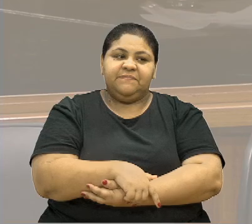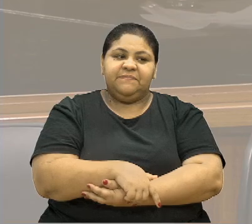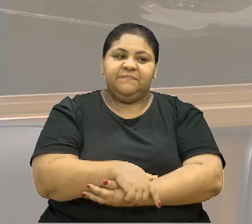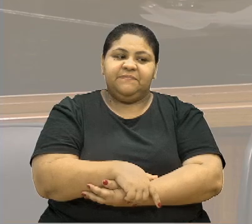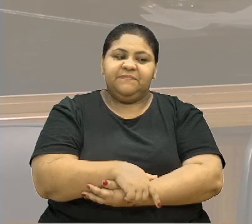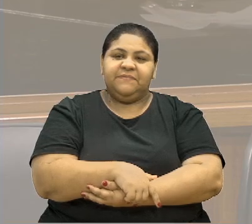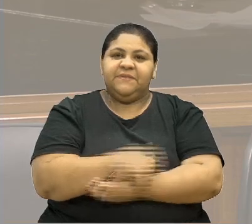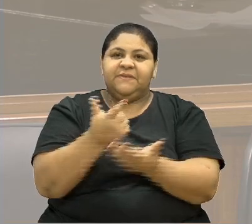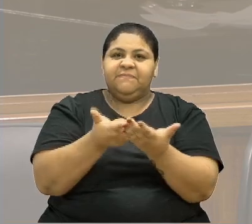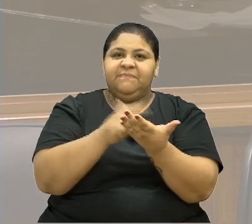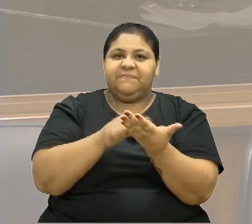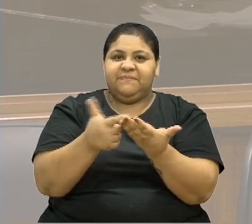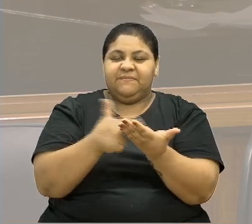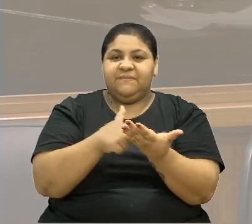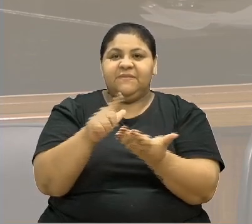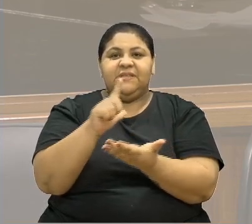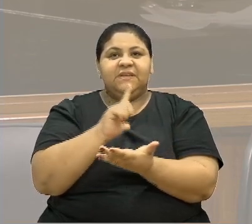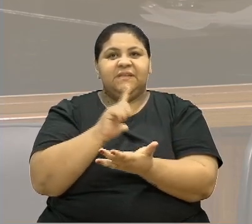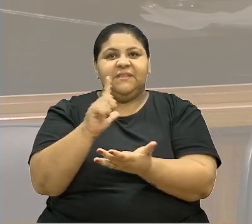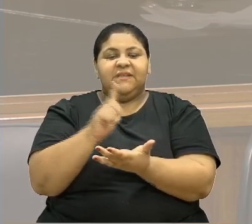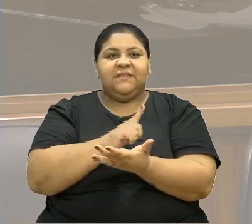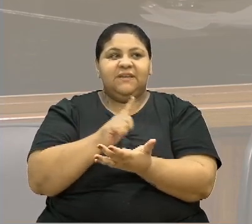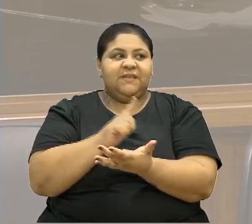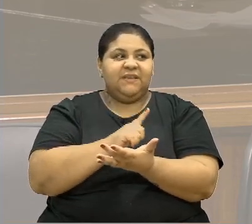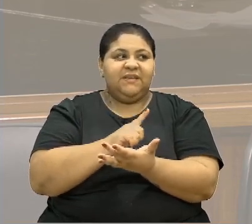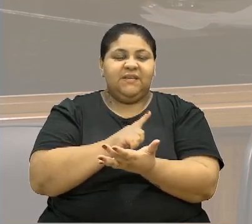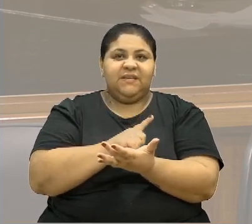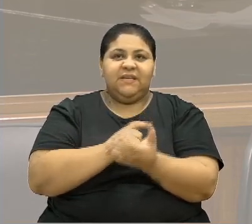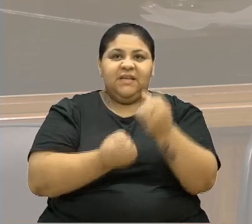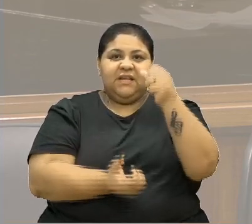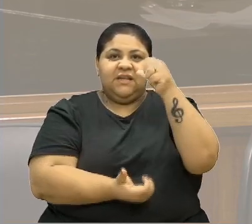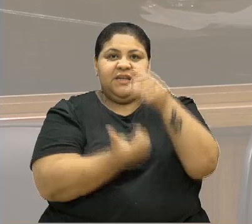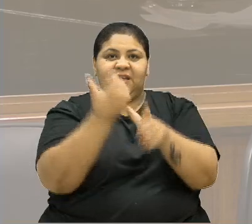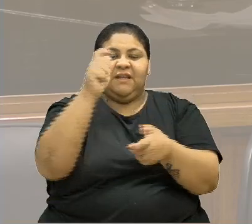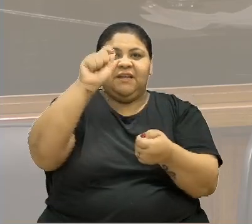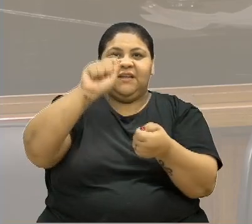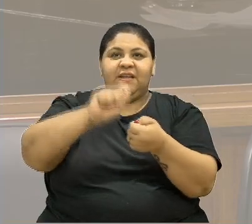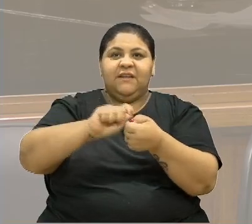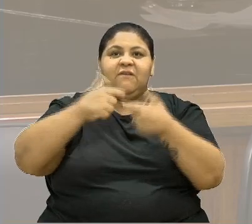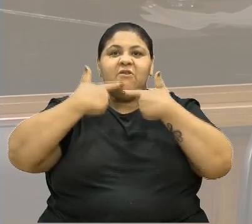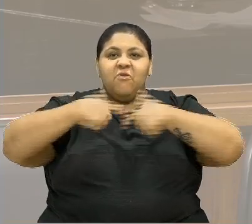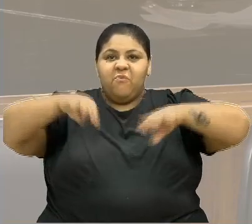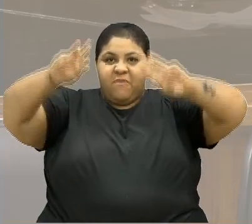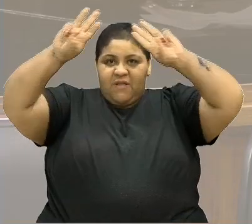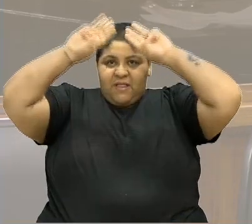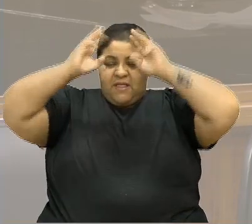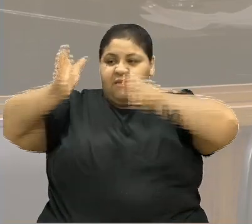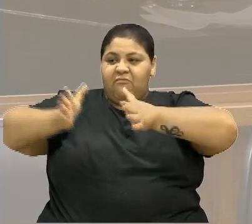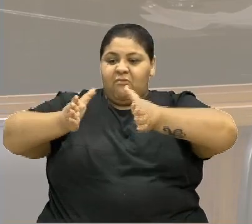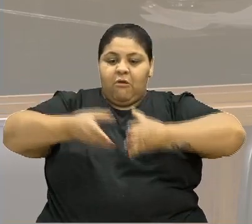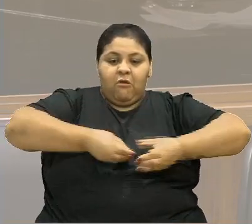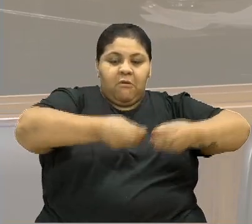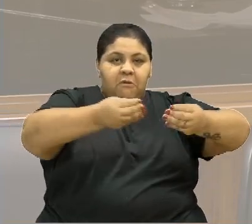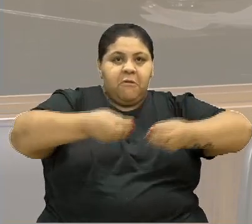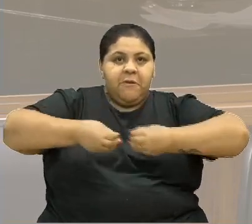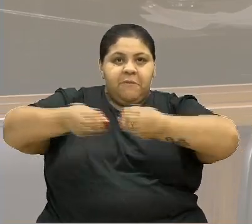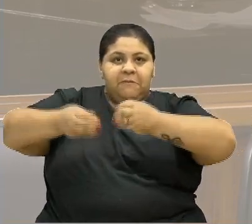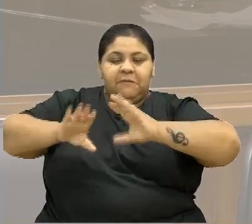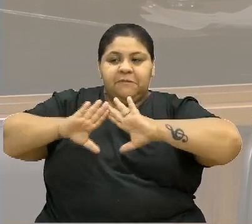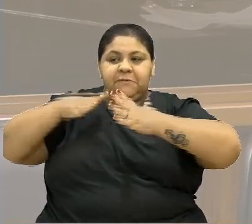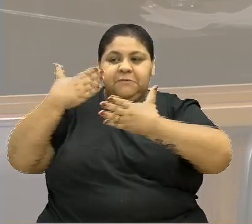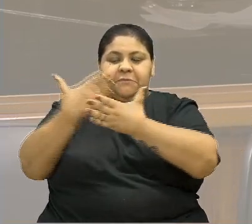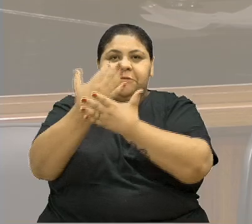dessa obra. Ela tem em geral, os autores fizeram uma linguagem acessível, vão ser distribuídas para todas as escolas